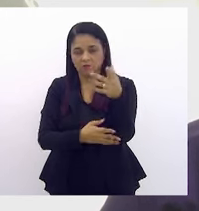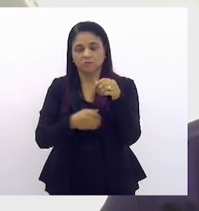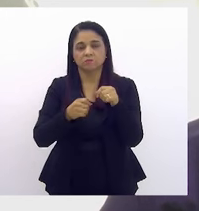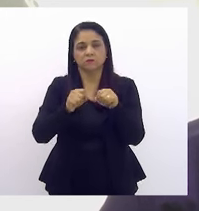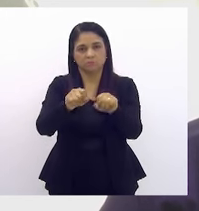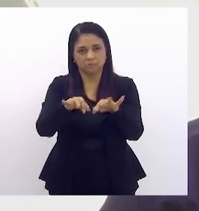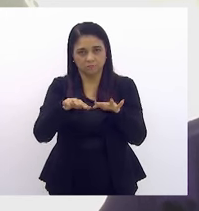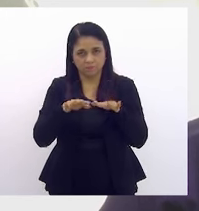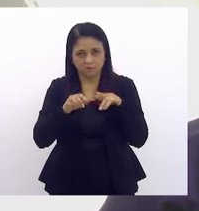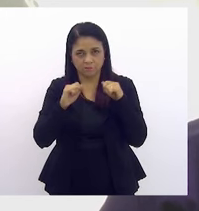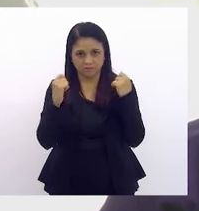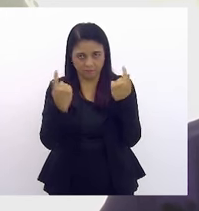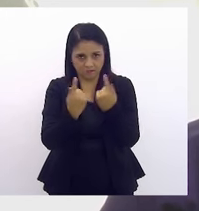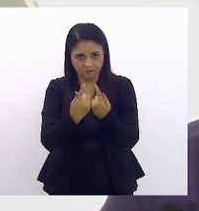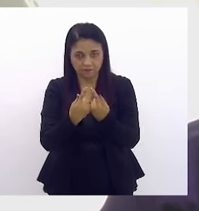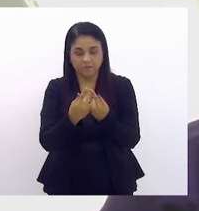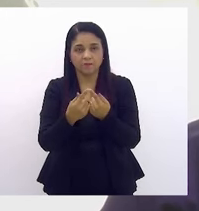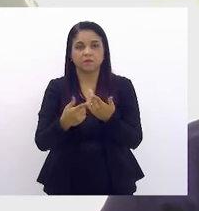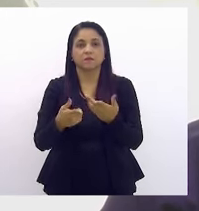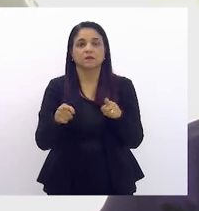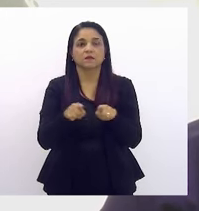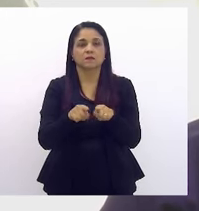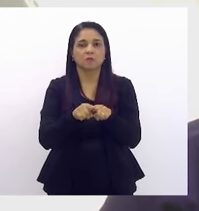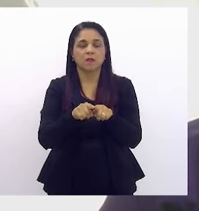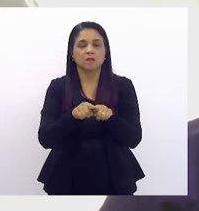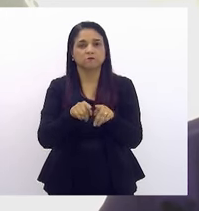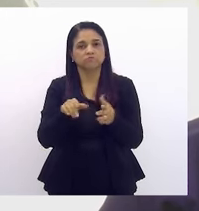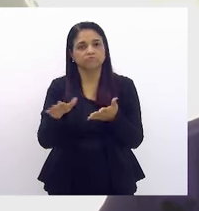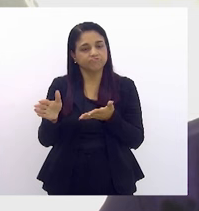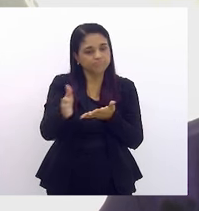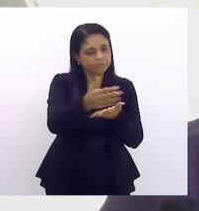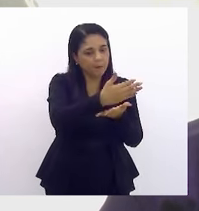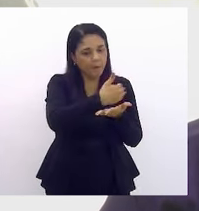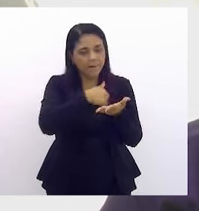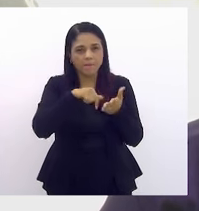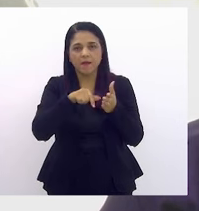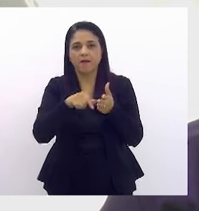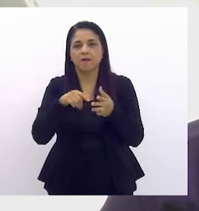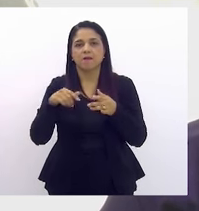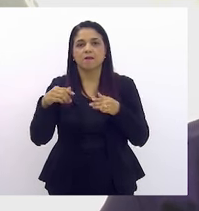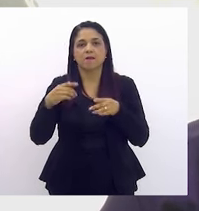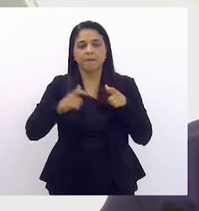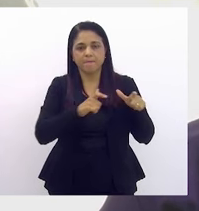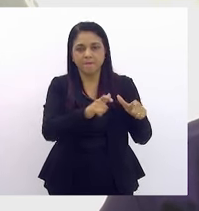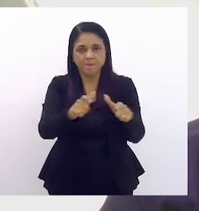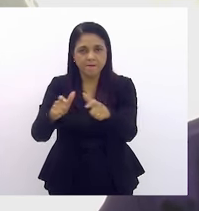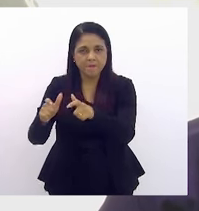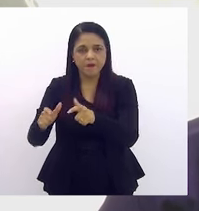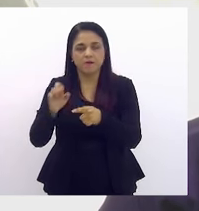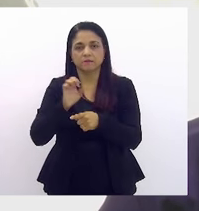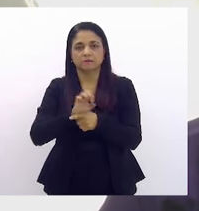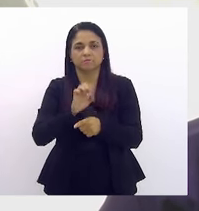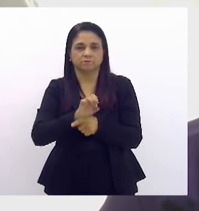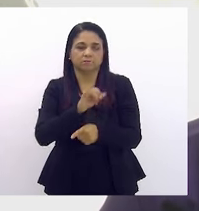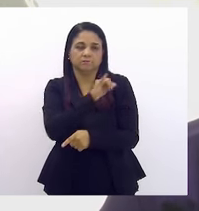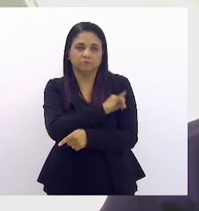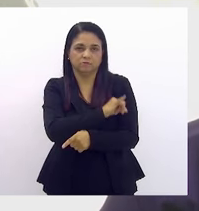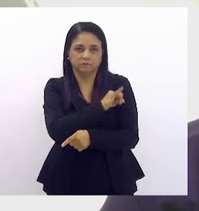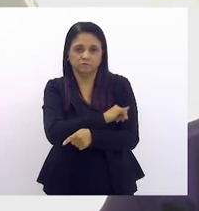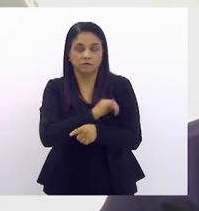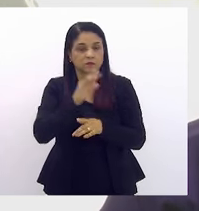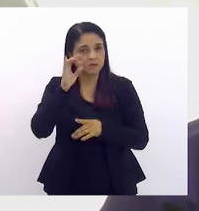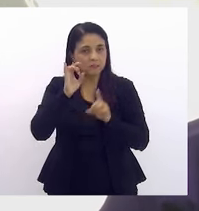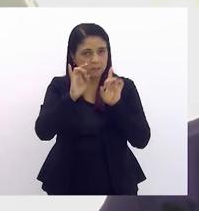um panorama mais detalhado de diversas regiões e cidades do nosso Estado, em especial dos